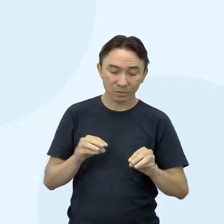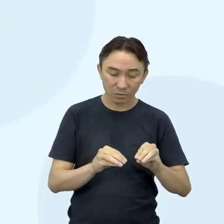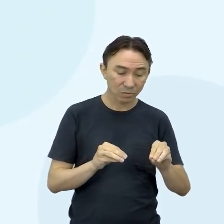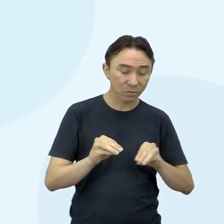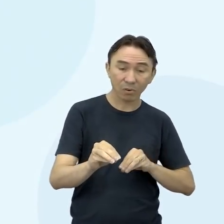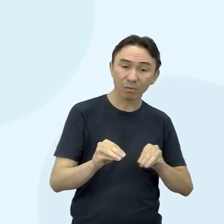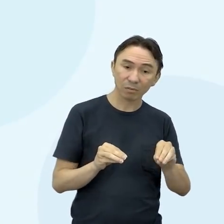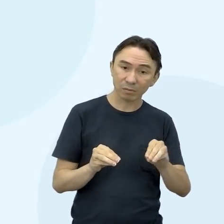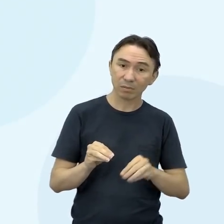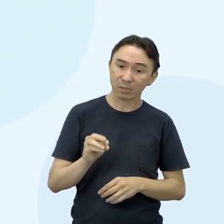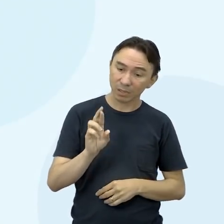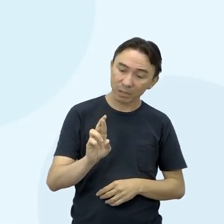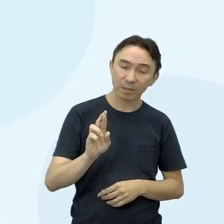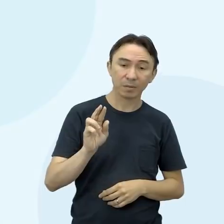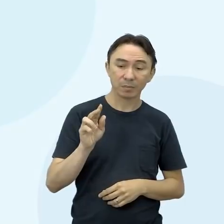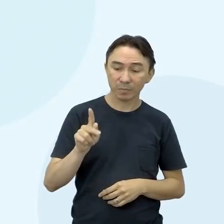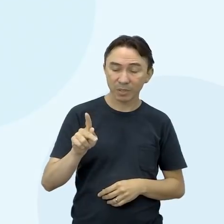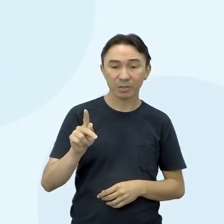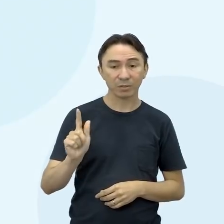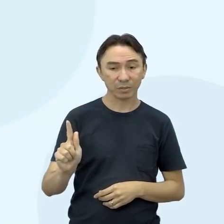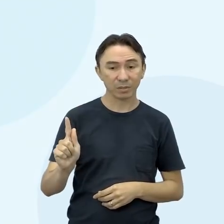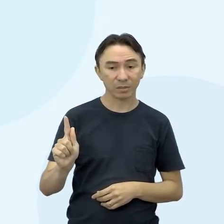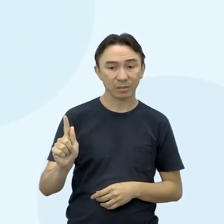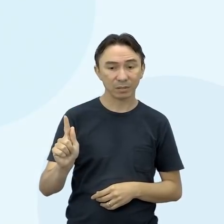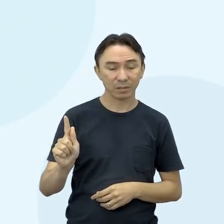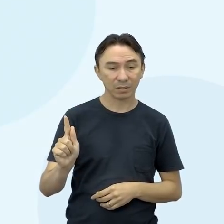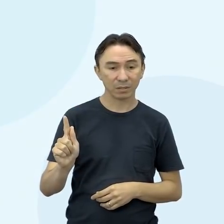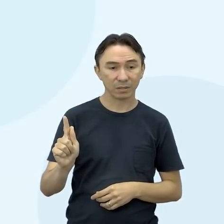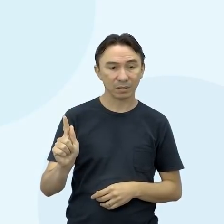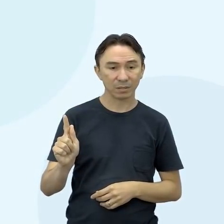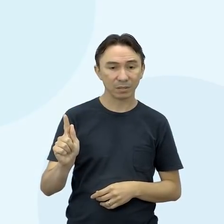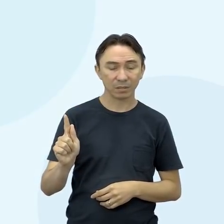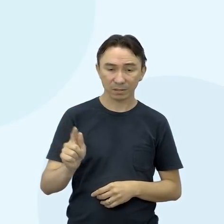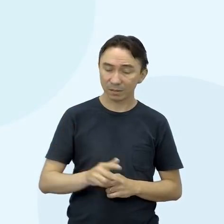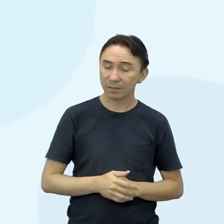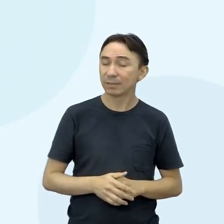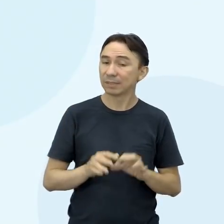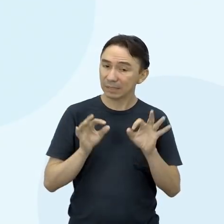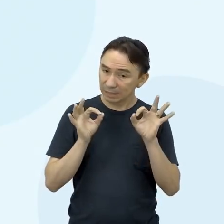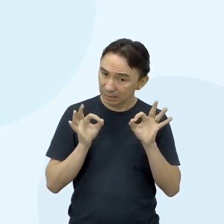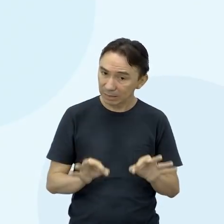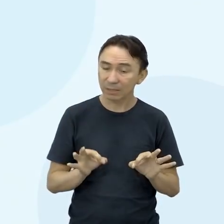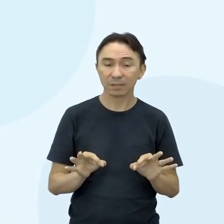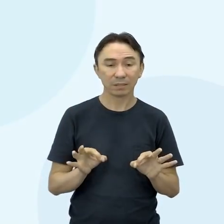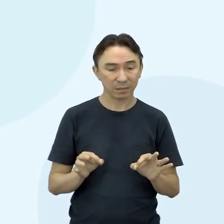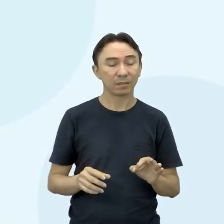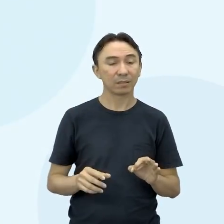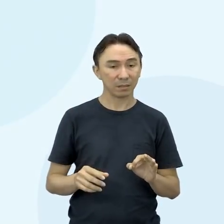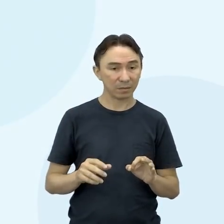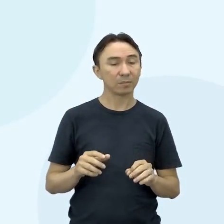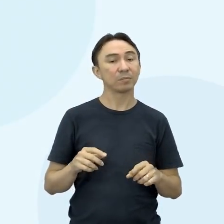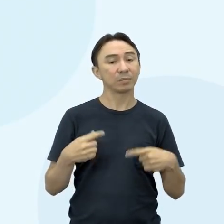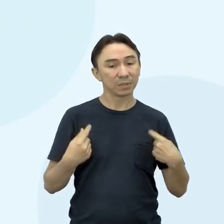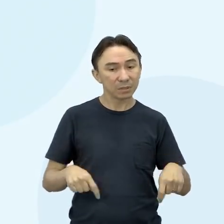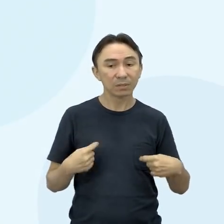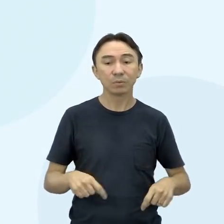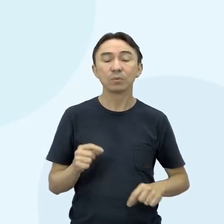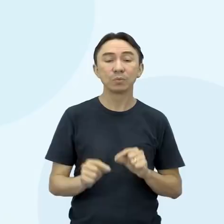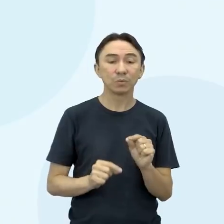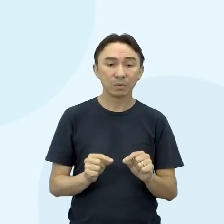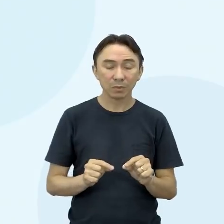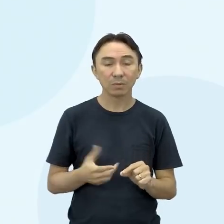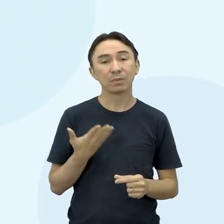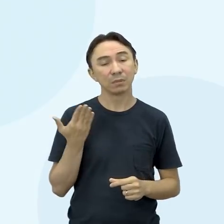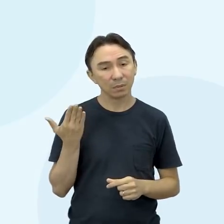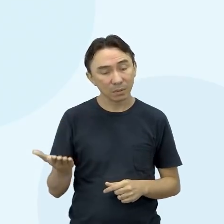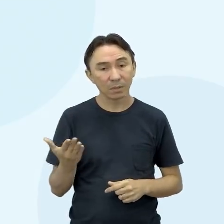Então, muito provavelmente, né, muito provavelmente não, né, isso deve acontecer ao final desse componente, os estudantes vão produzir